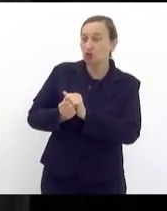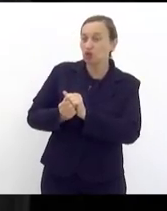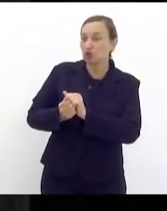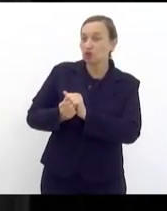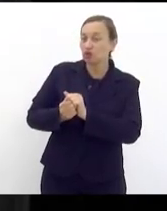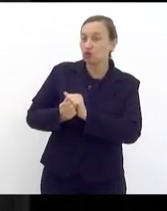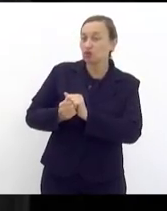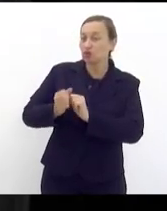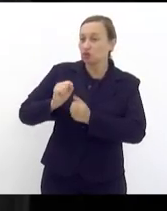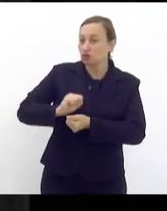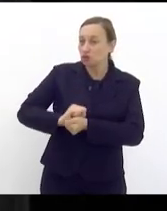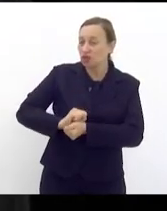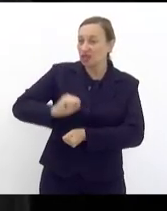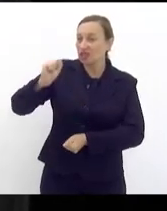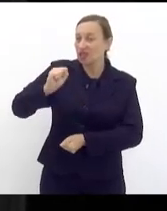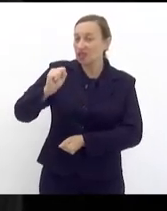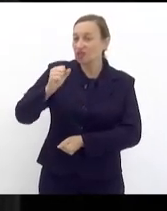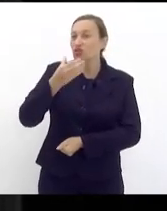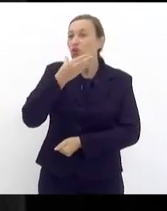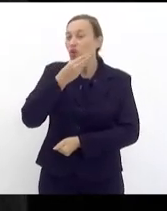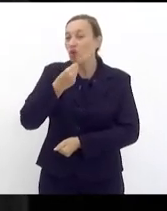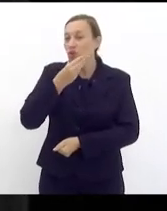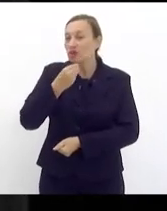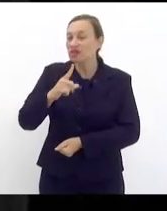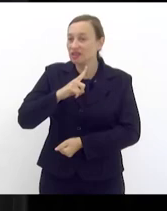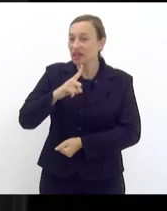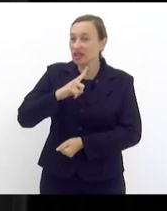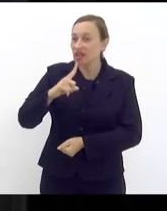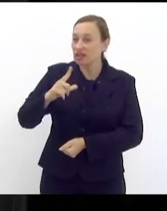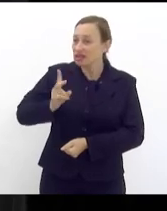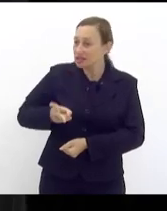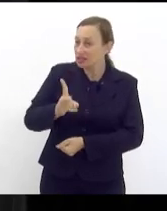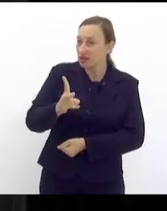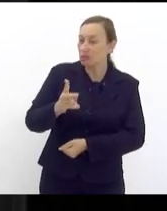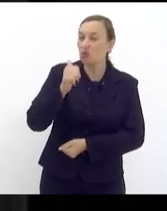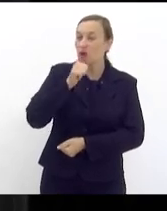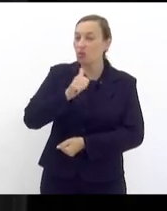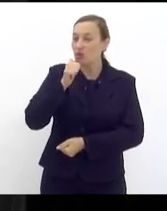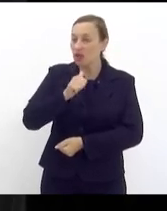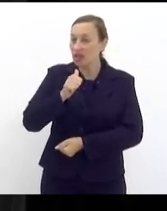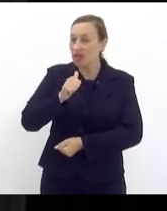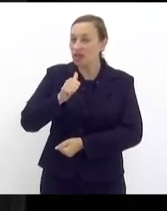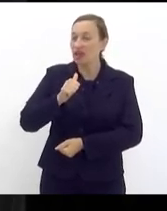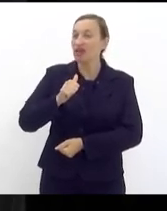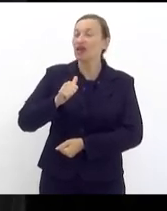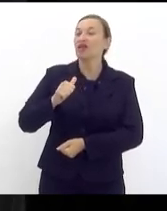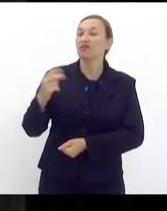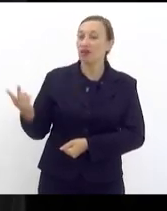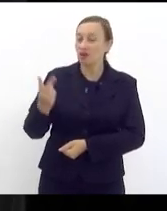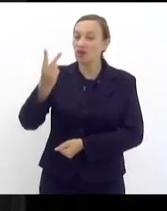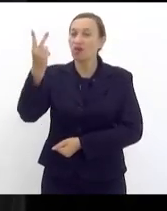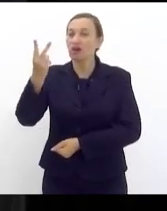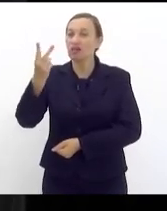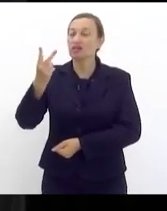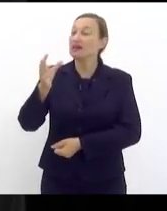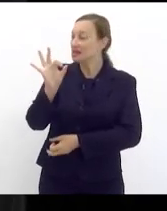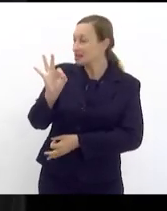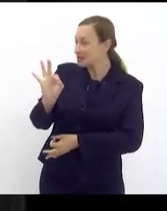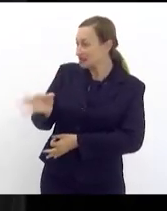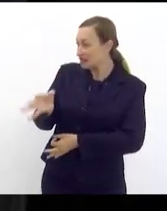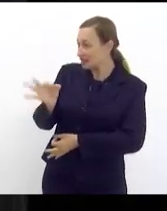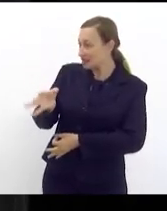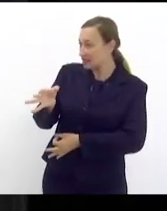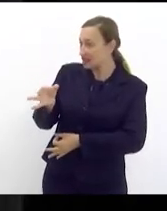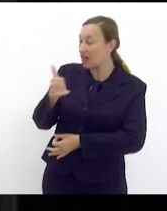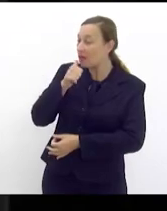mulher maior do que ele. E, sem dúvida nenhuma, ela, com certeza, é